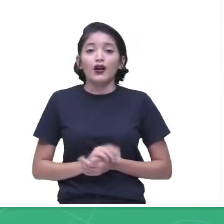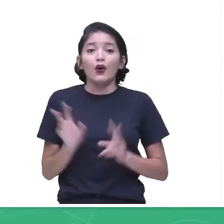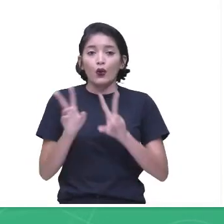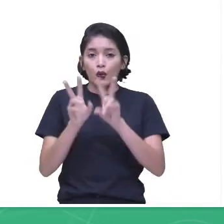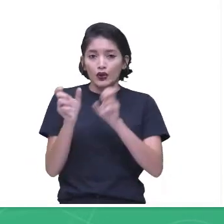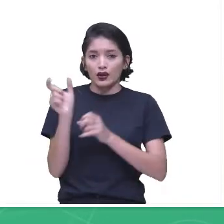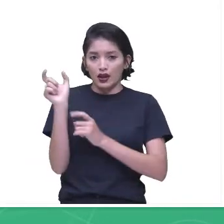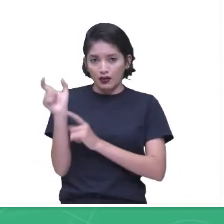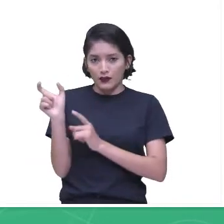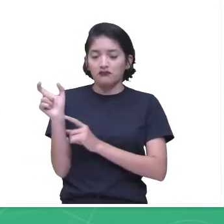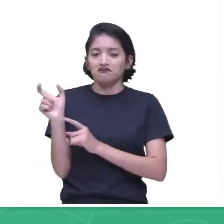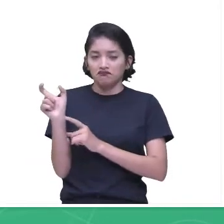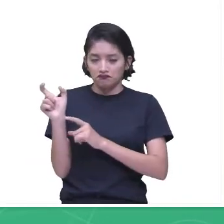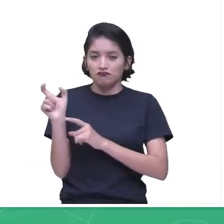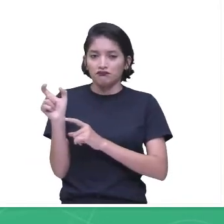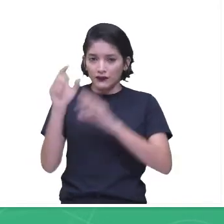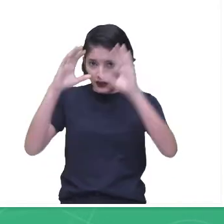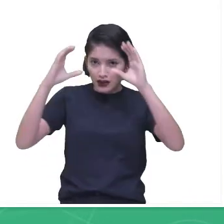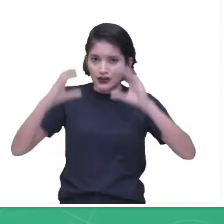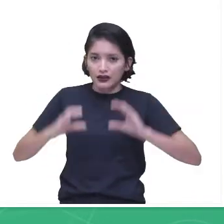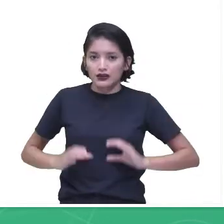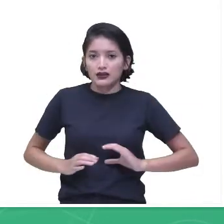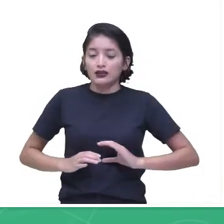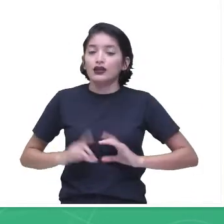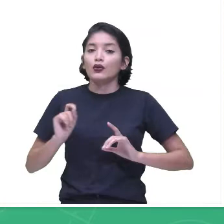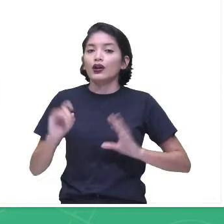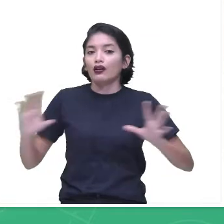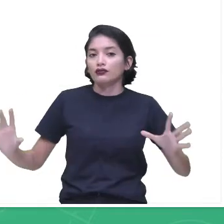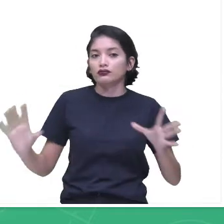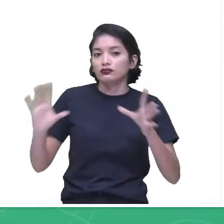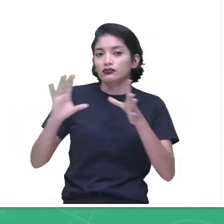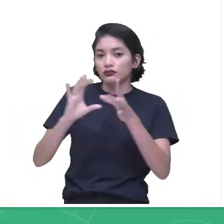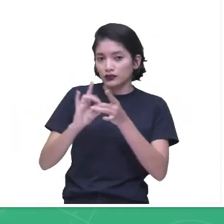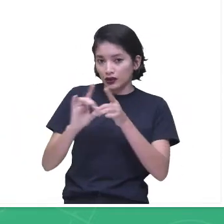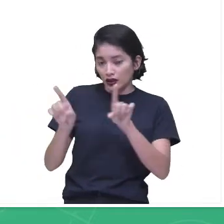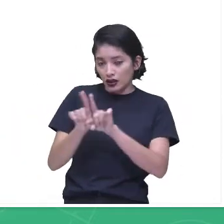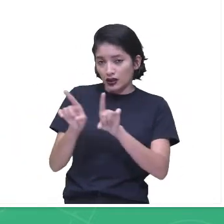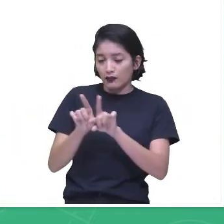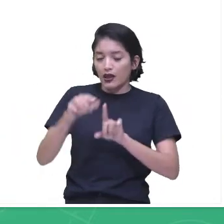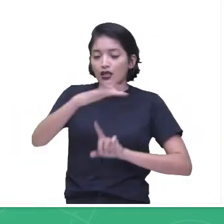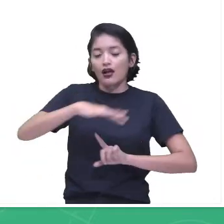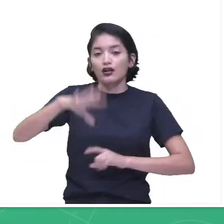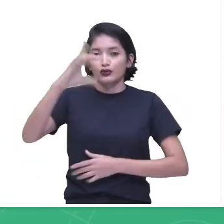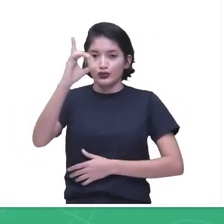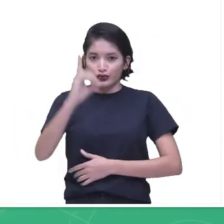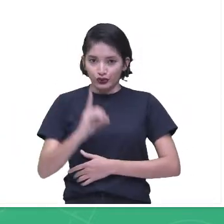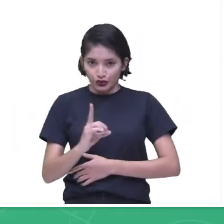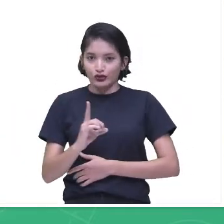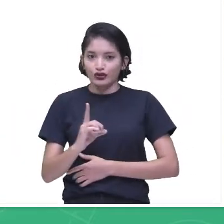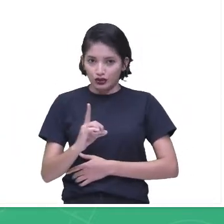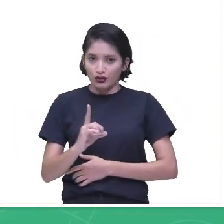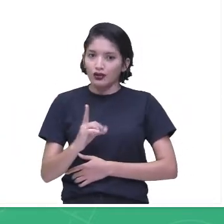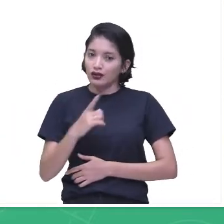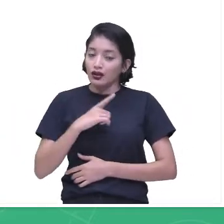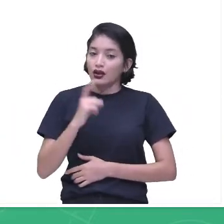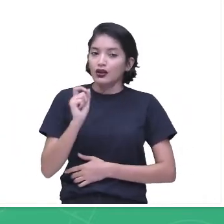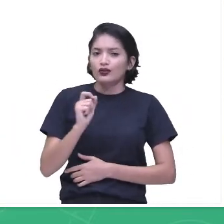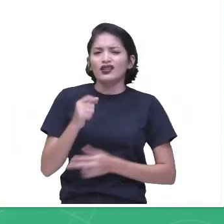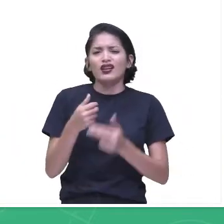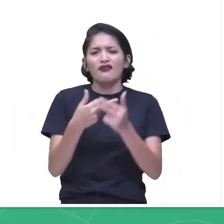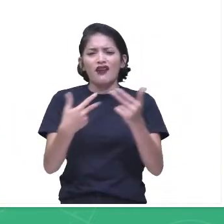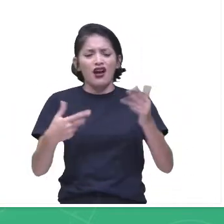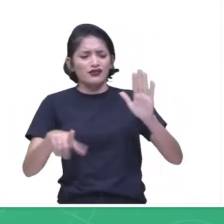da cidadania frequentemente está associada ao campo do direito, em que existe uma série